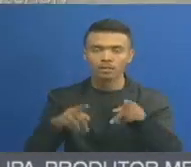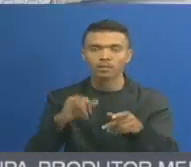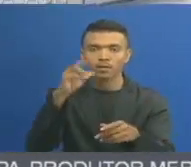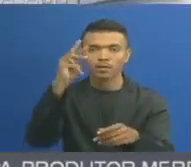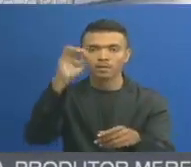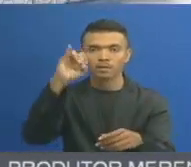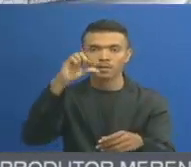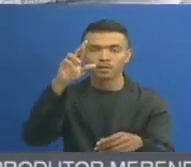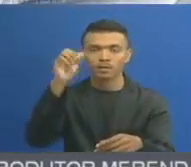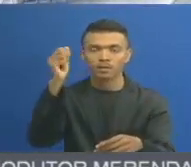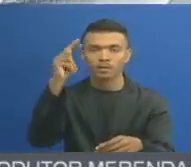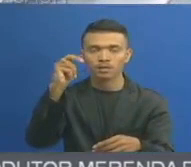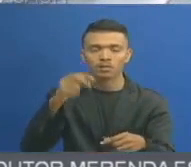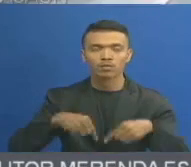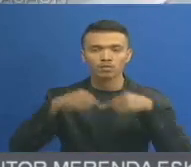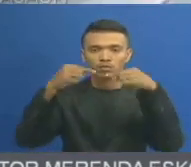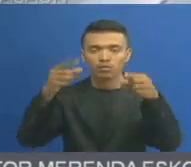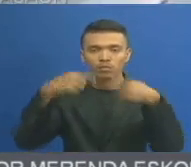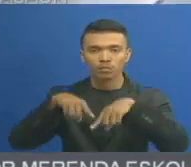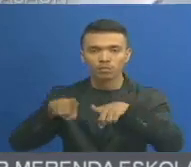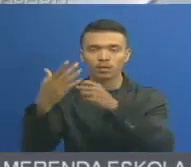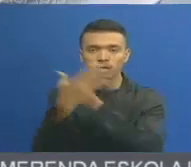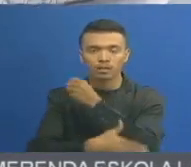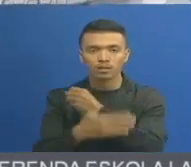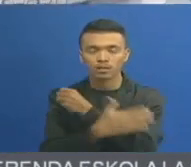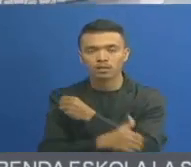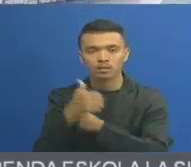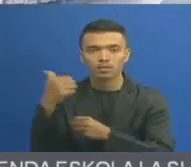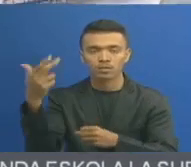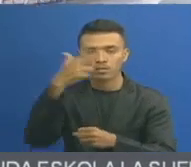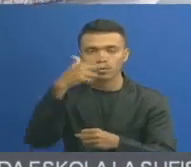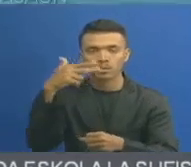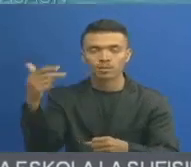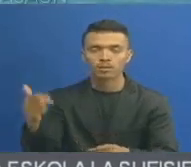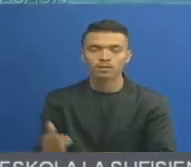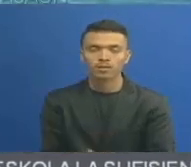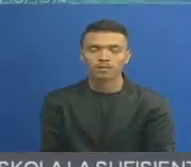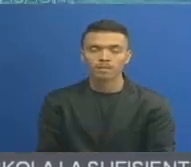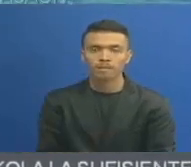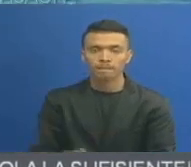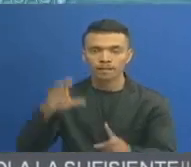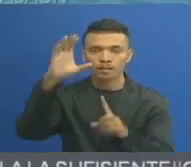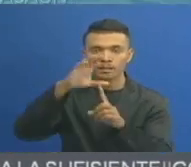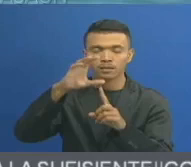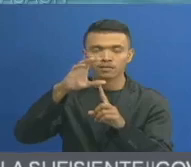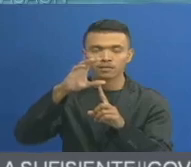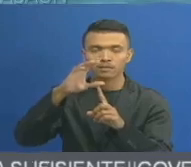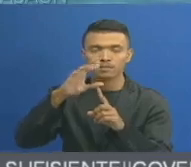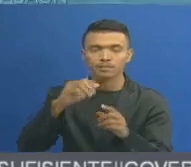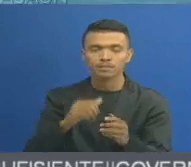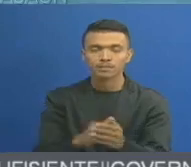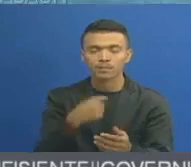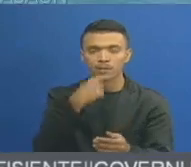imigração ou de Haruka fila ho voluntário ba cidadania nação origin Indonésia. Superintendente Sefi Antônio Maria